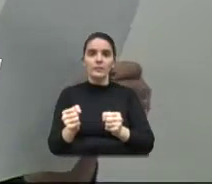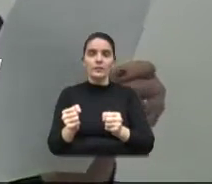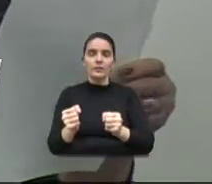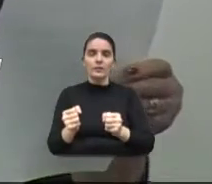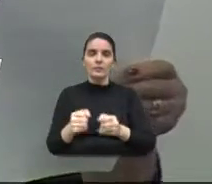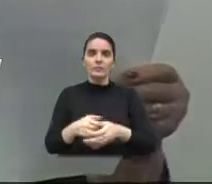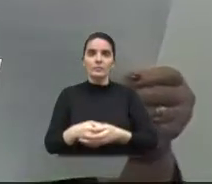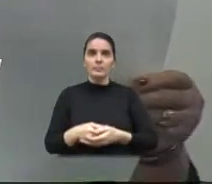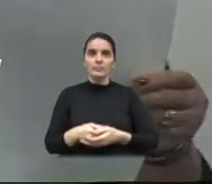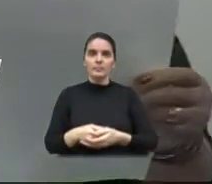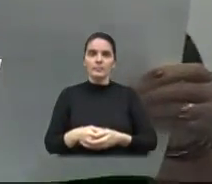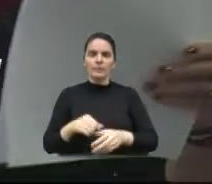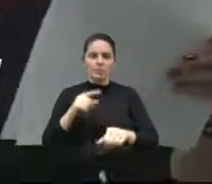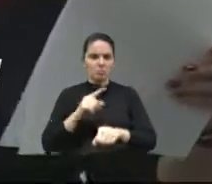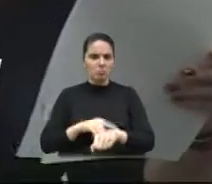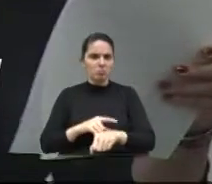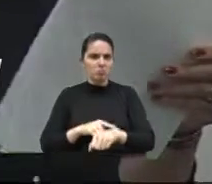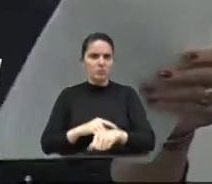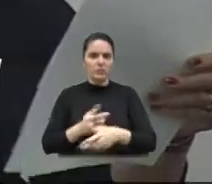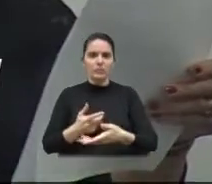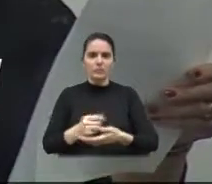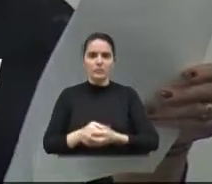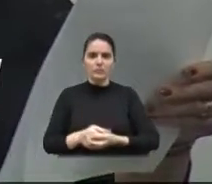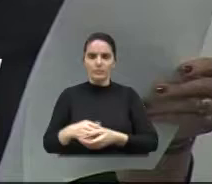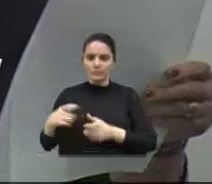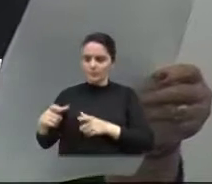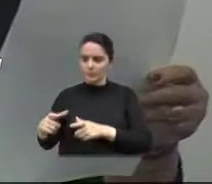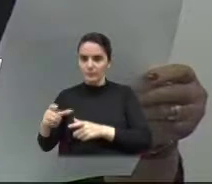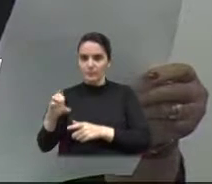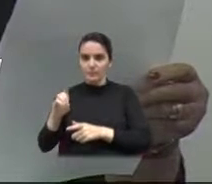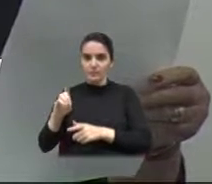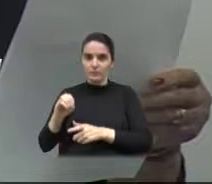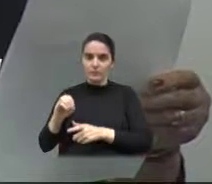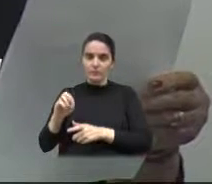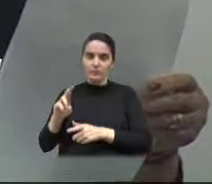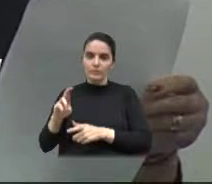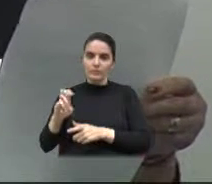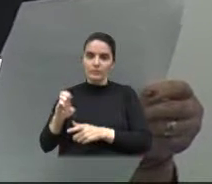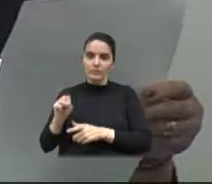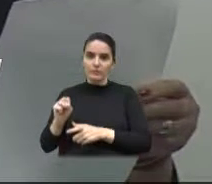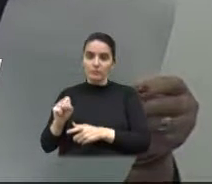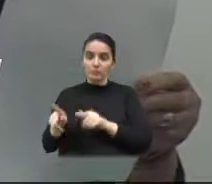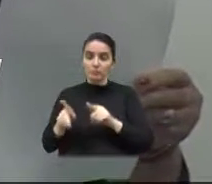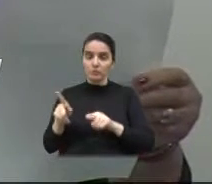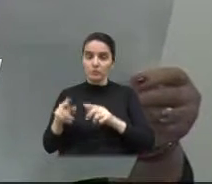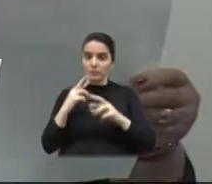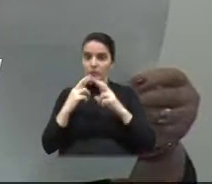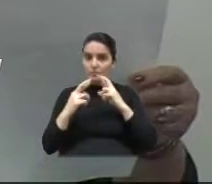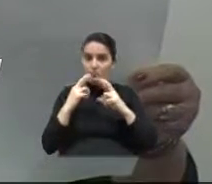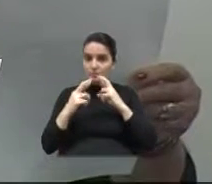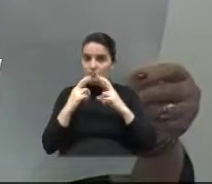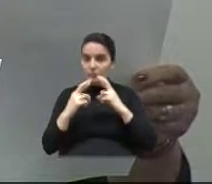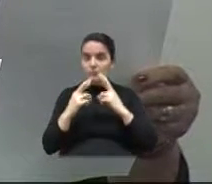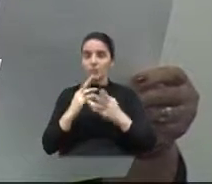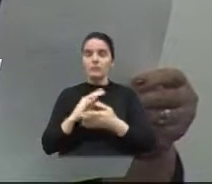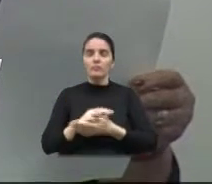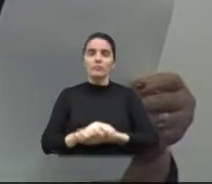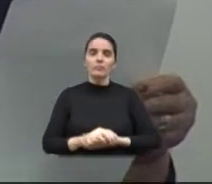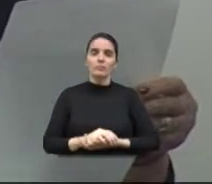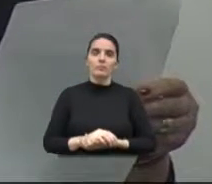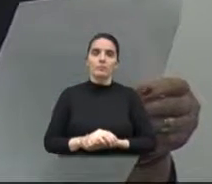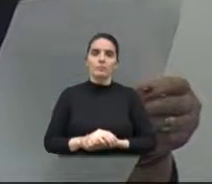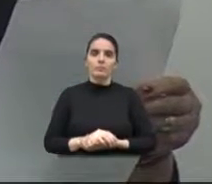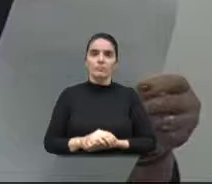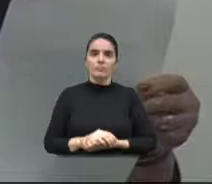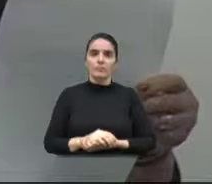inclusive com relação a horários, principalmente aqui de Nossa Senhora das Dores, o pessoal tem me procurado. Está tendo algumas reclamações